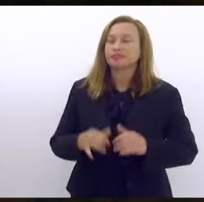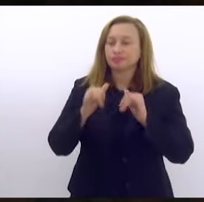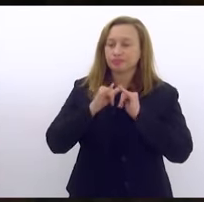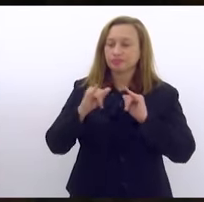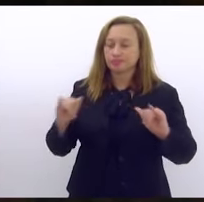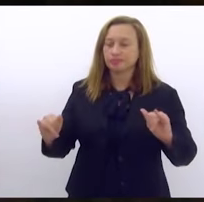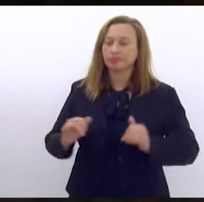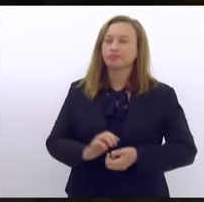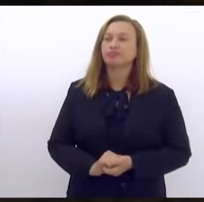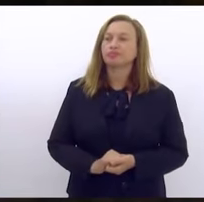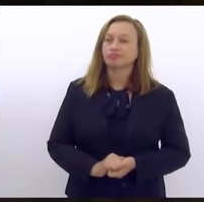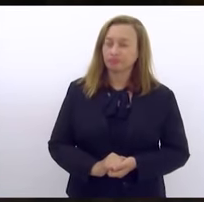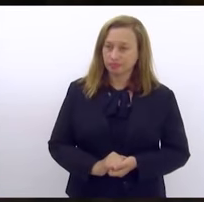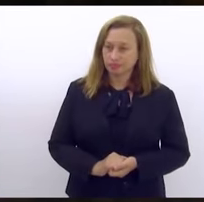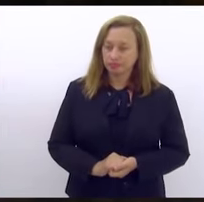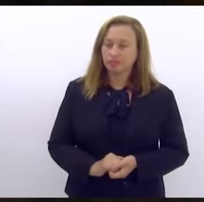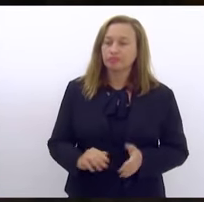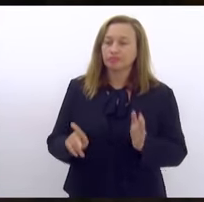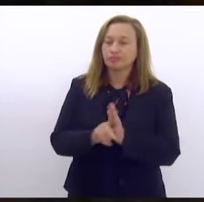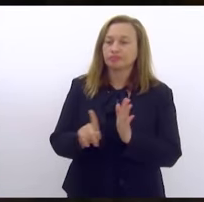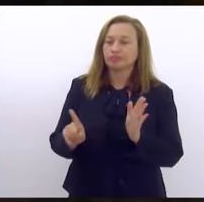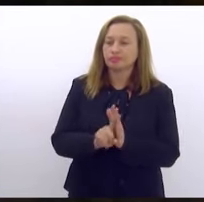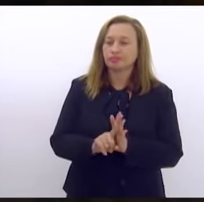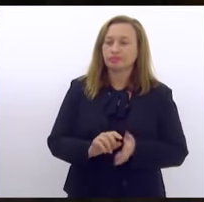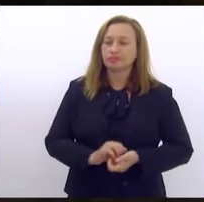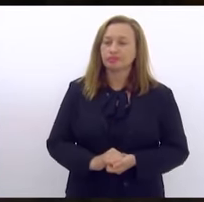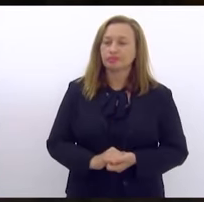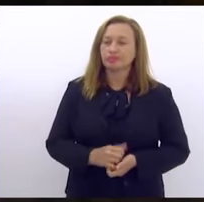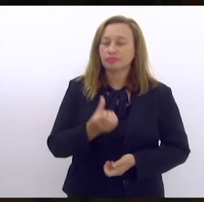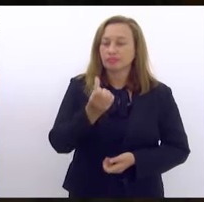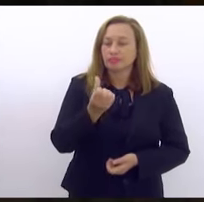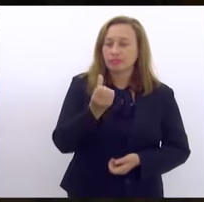Anuncio projeto de lei